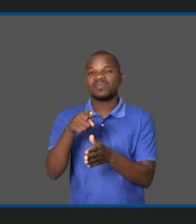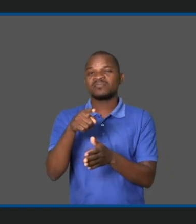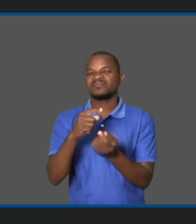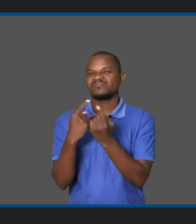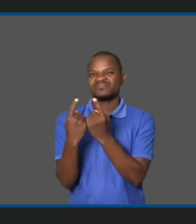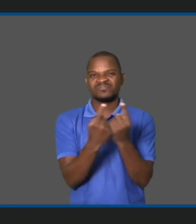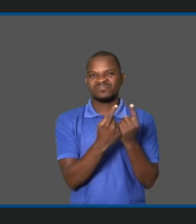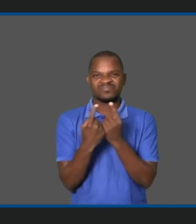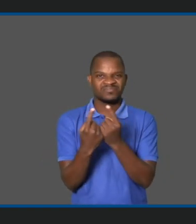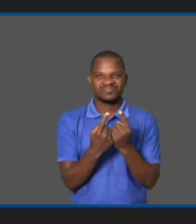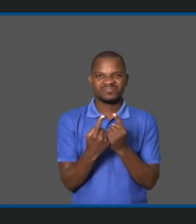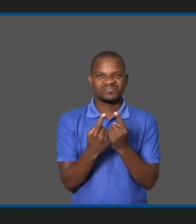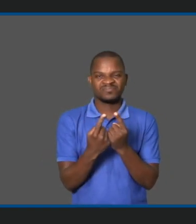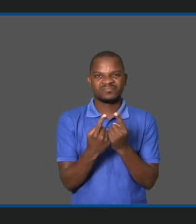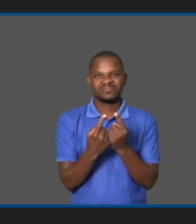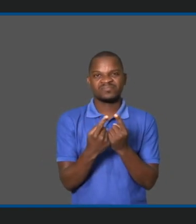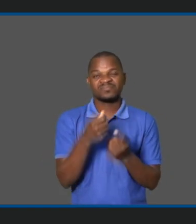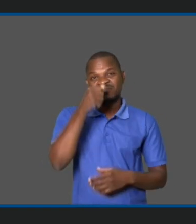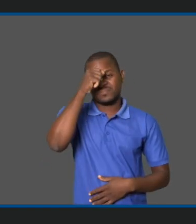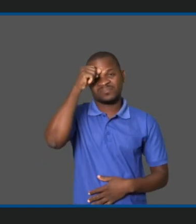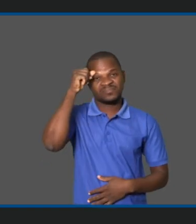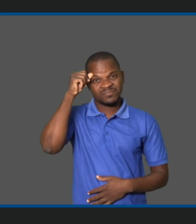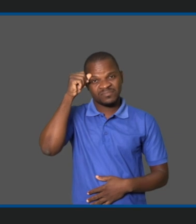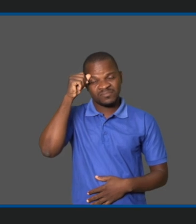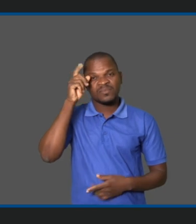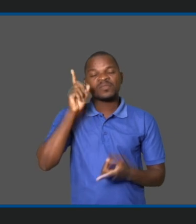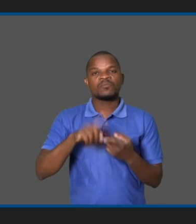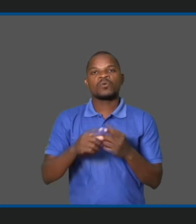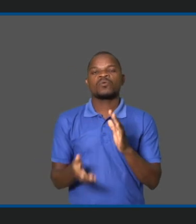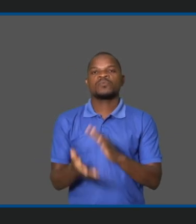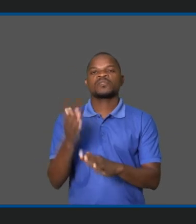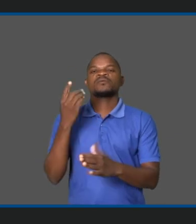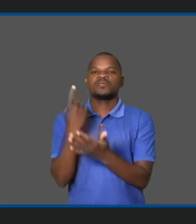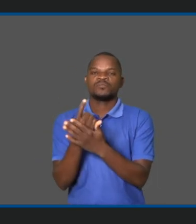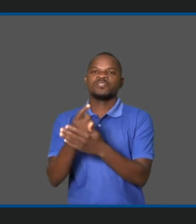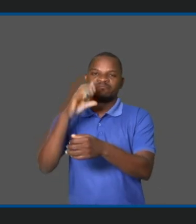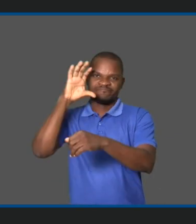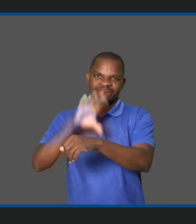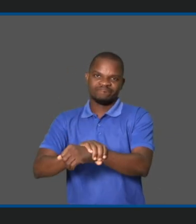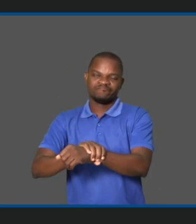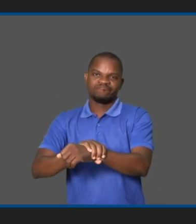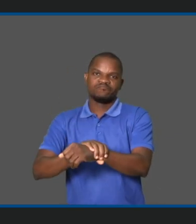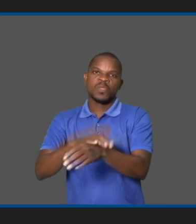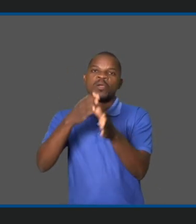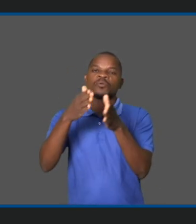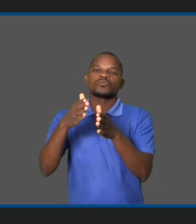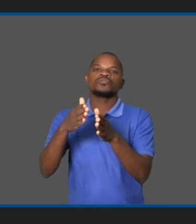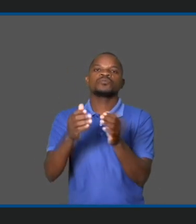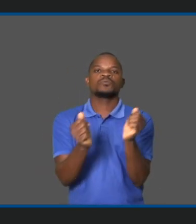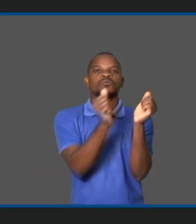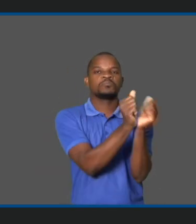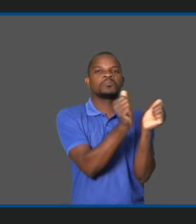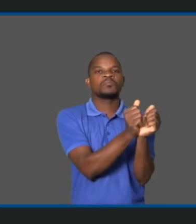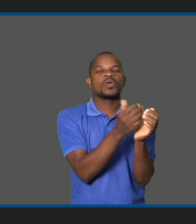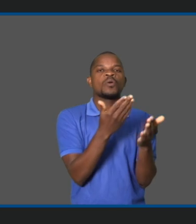detidos por comportamentos não justificados, alegadamente, porque desobedeceram estas medidas, numa situação